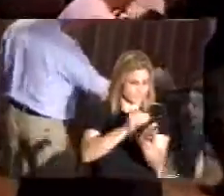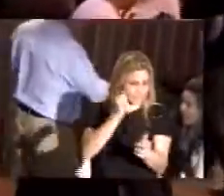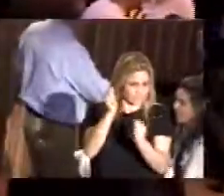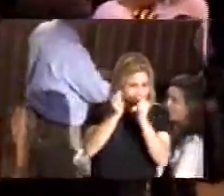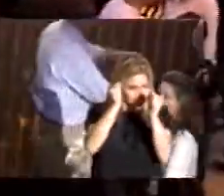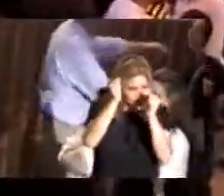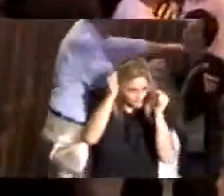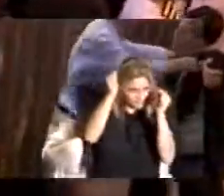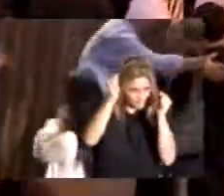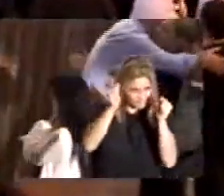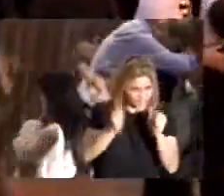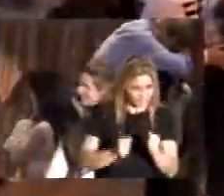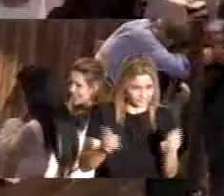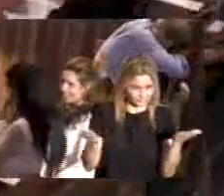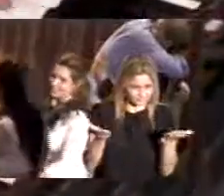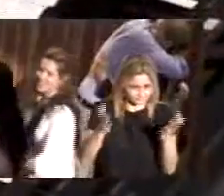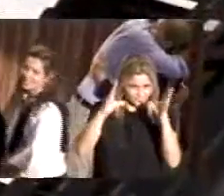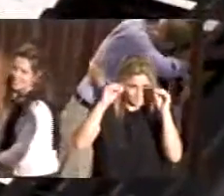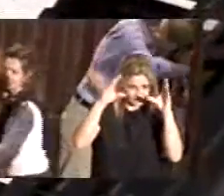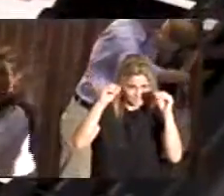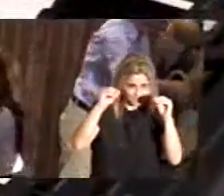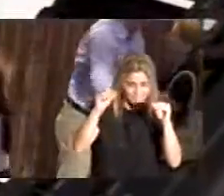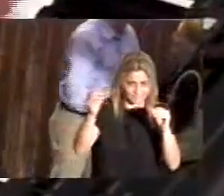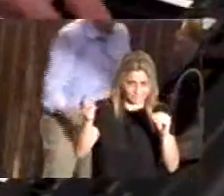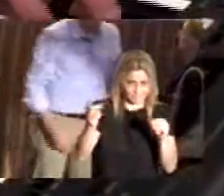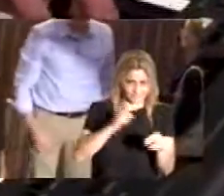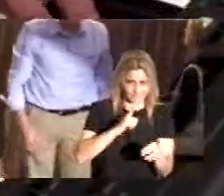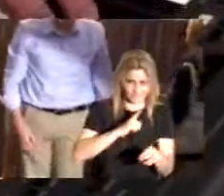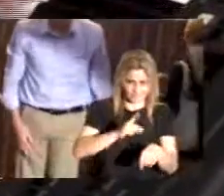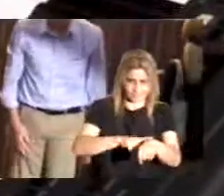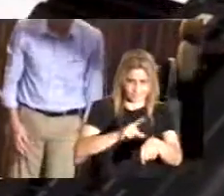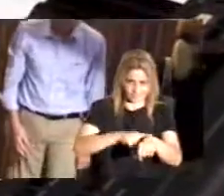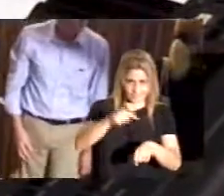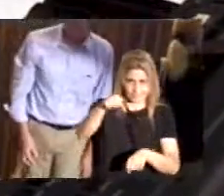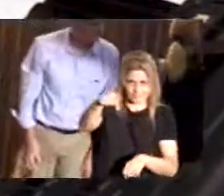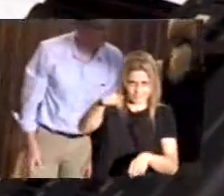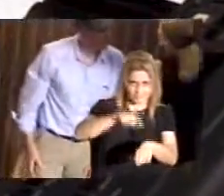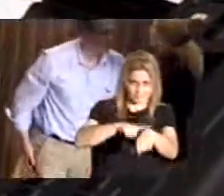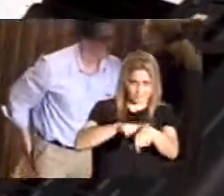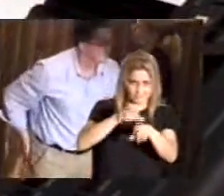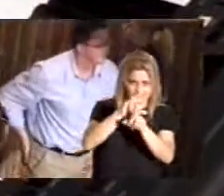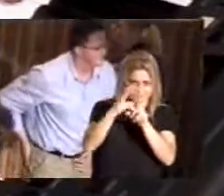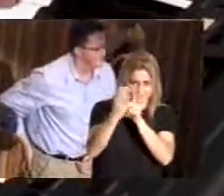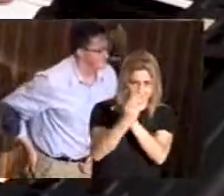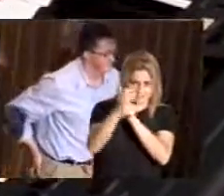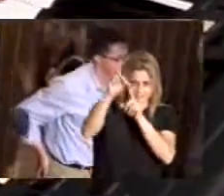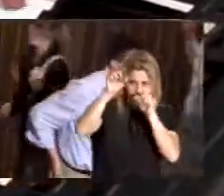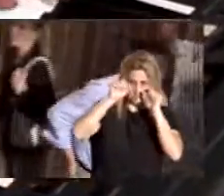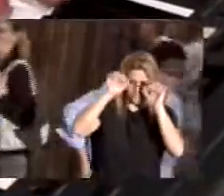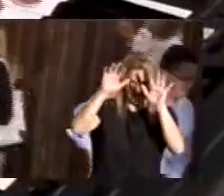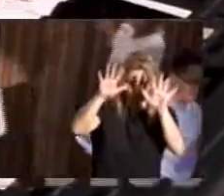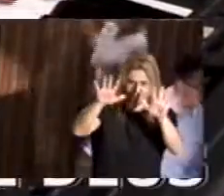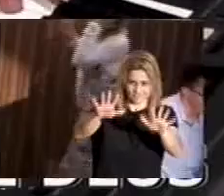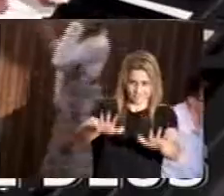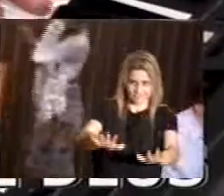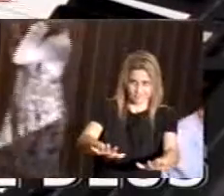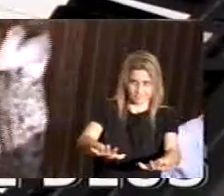Aleluia. Hoje à noite você tem um encontro com Abraão nessa história. Vamos estar juntos aqui.